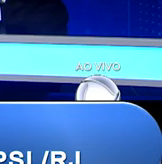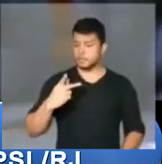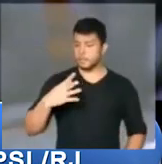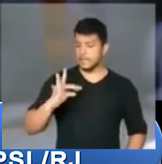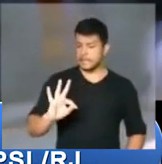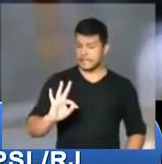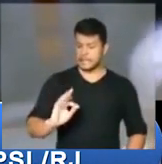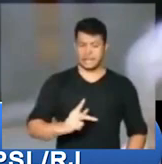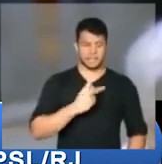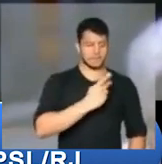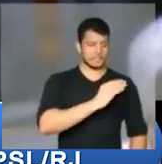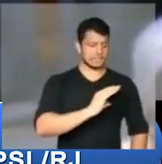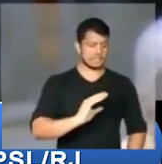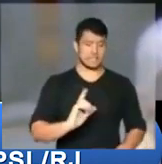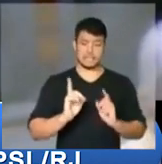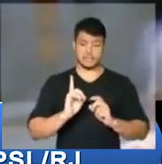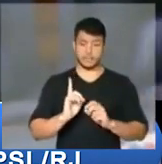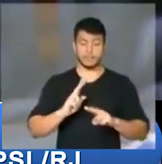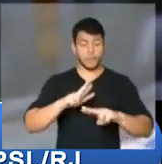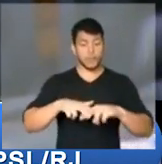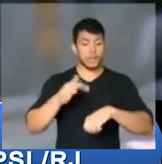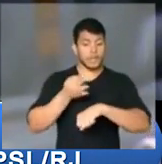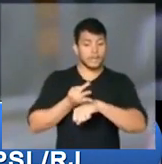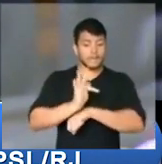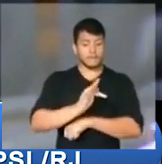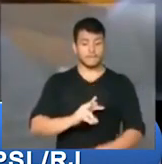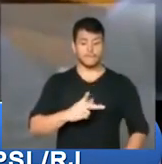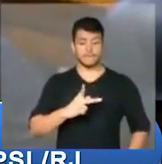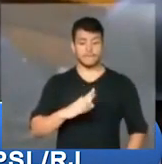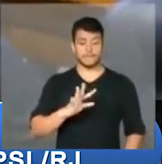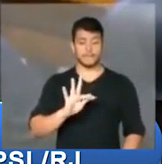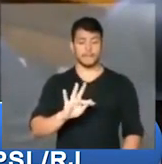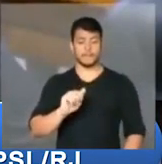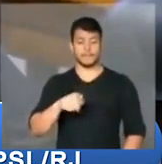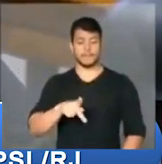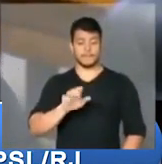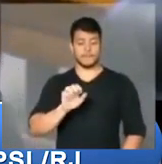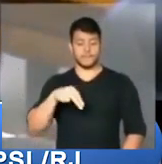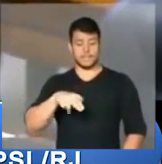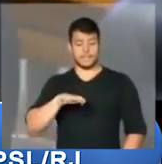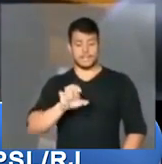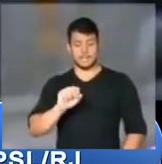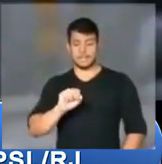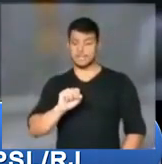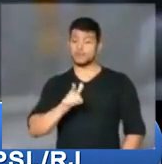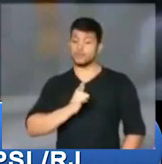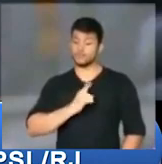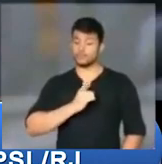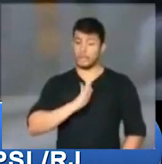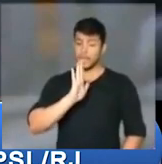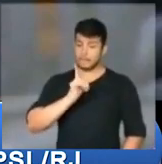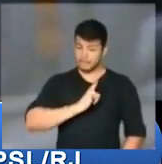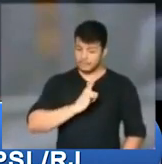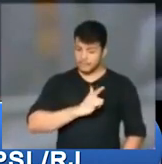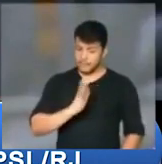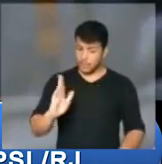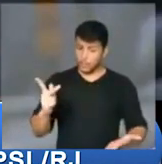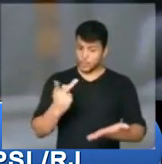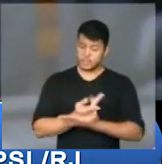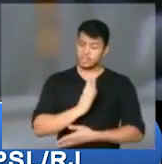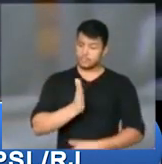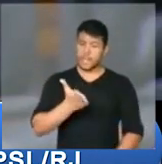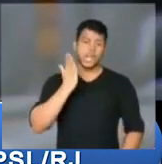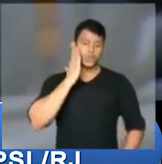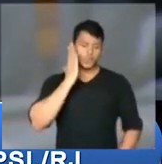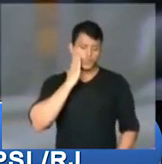OEA. Fake news é algo que nós já estamos acostumados. Tem até uma CPI de fake news funcionando dentro